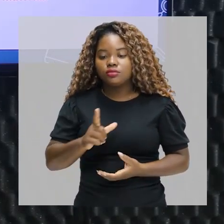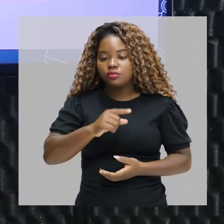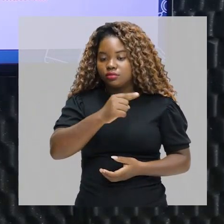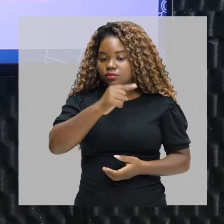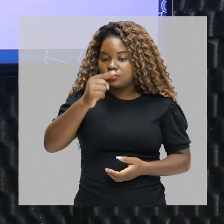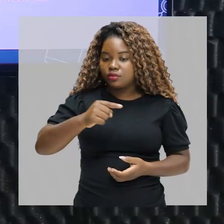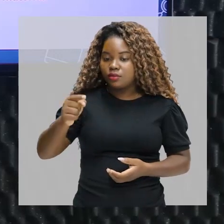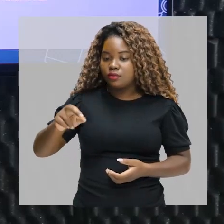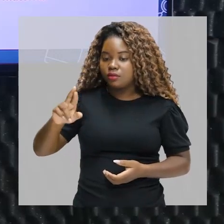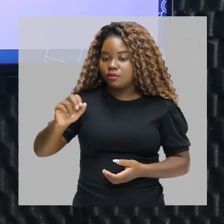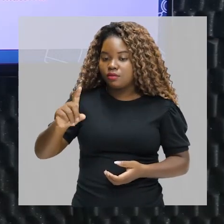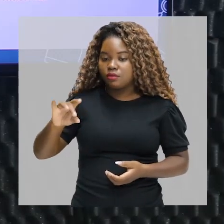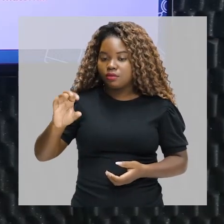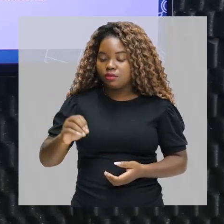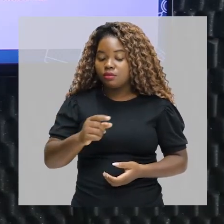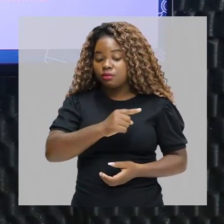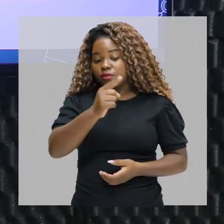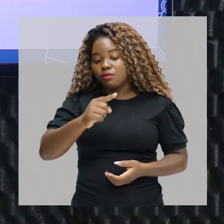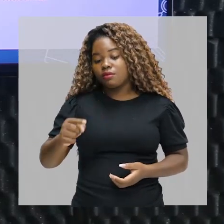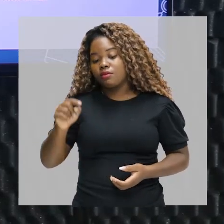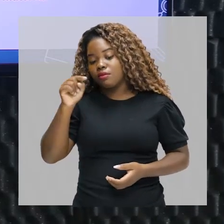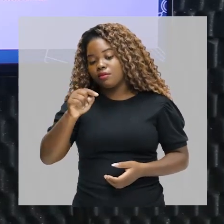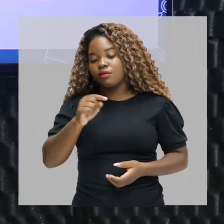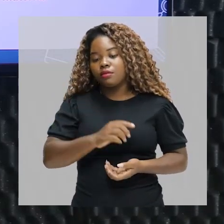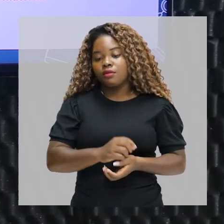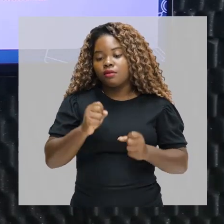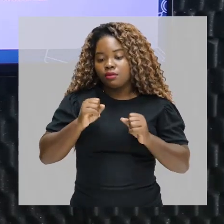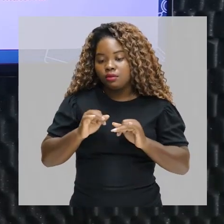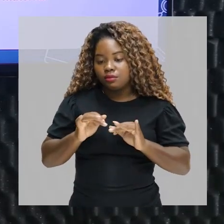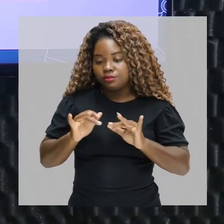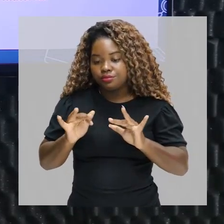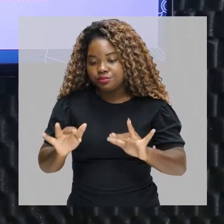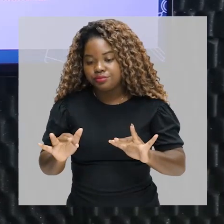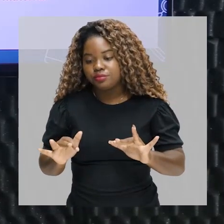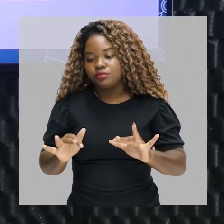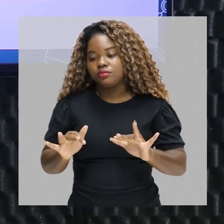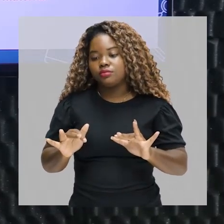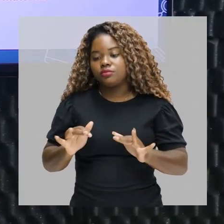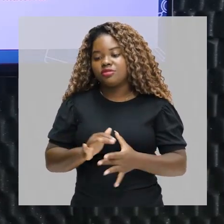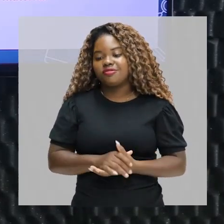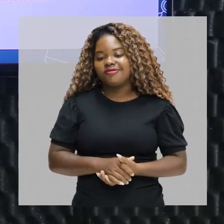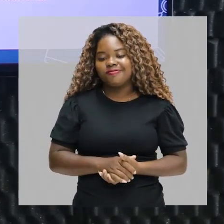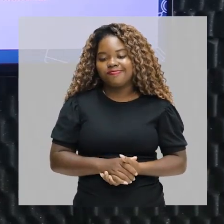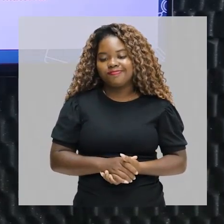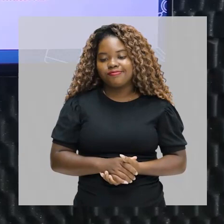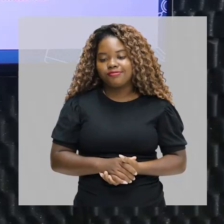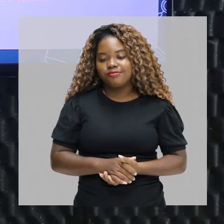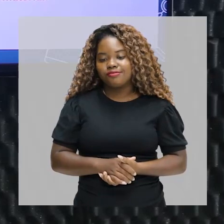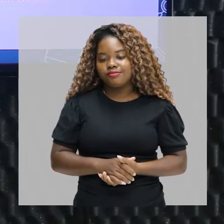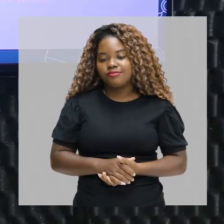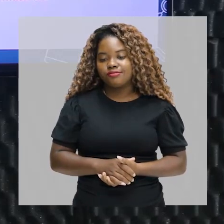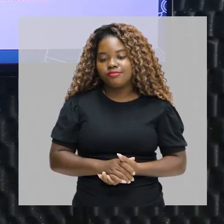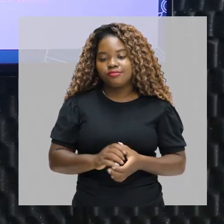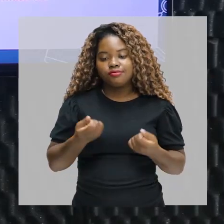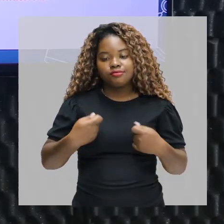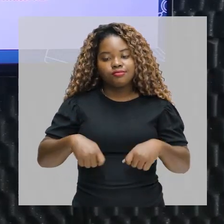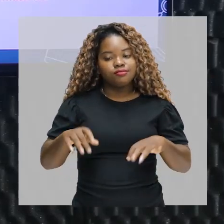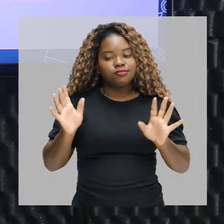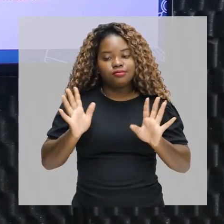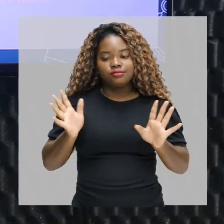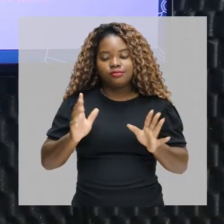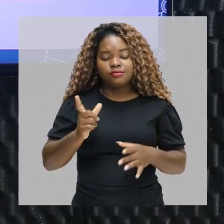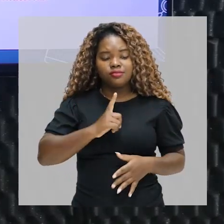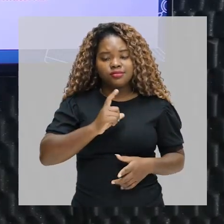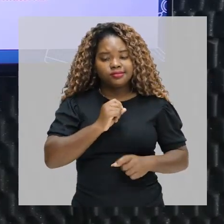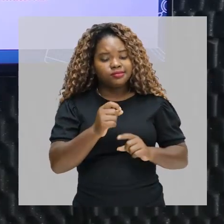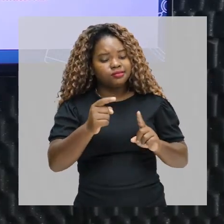onda de rádio. E essa onda de rádio ela viaja, tá ok? Sem ter a necessidade de um